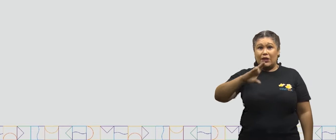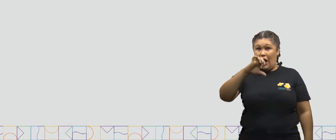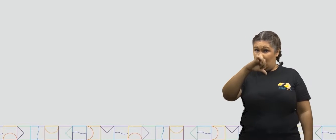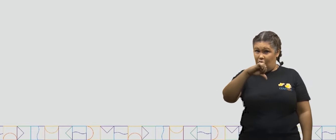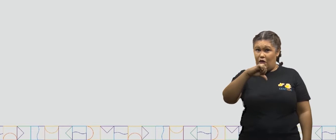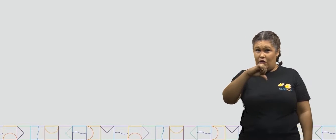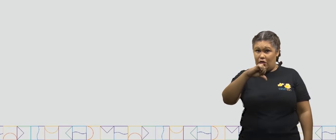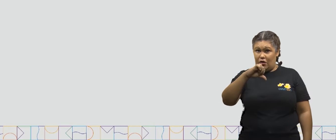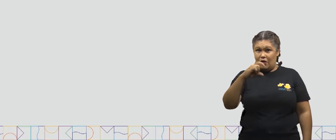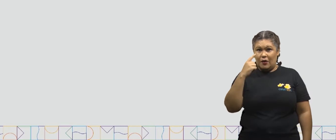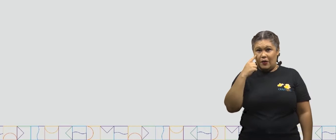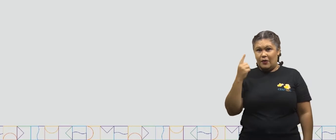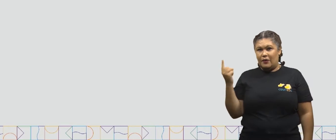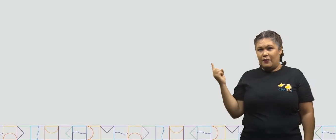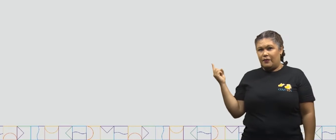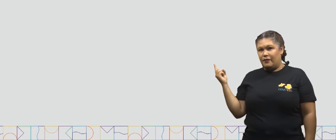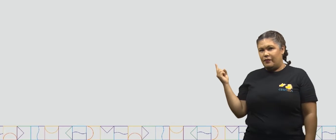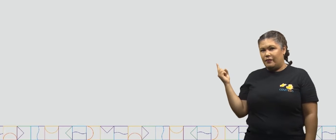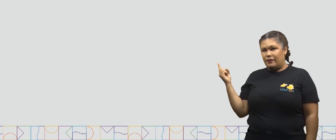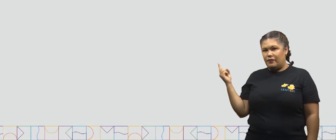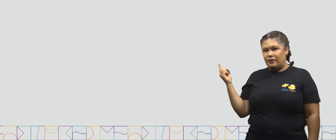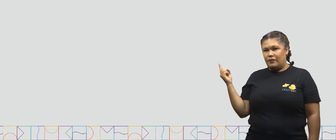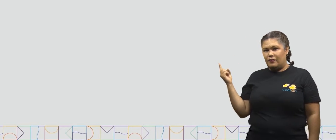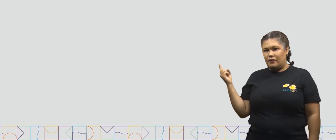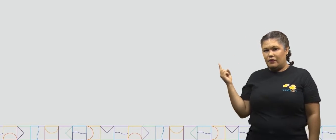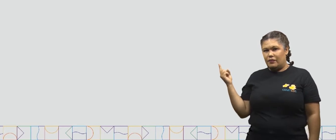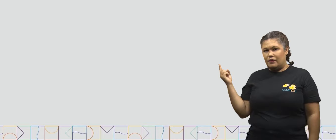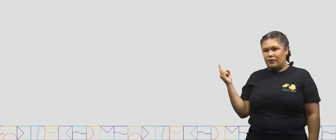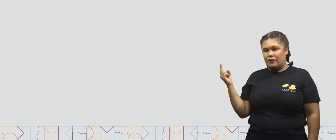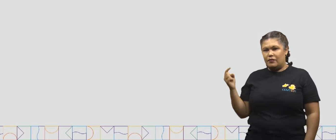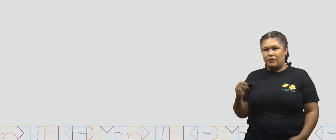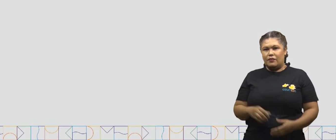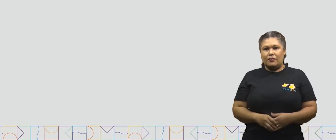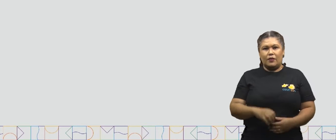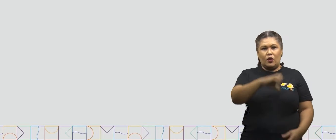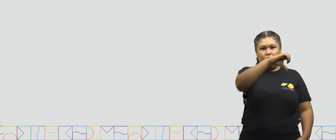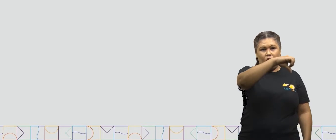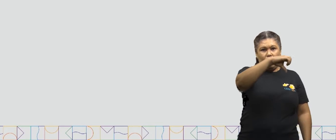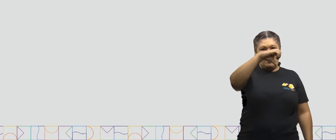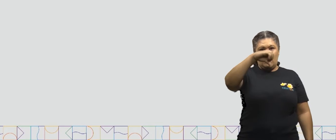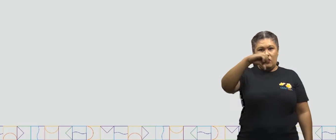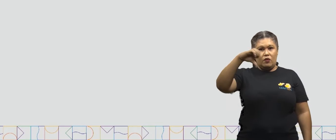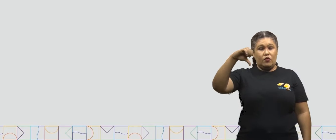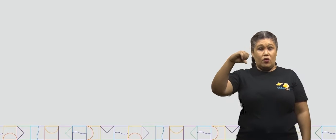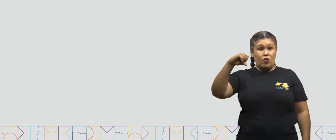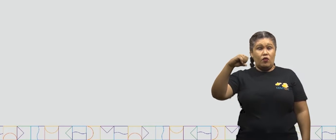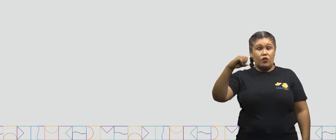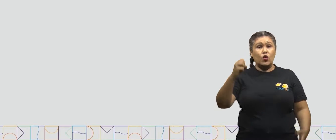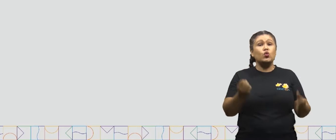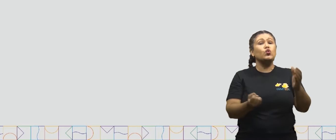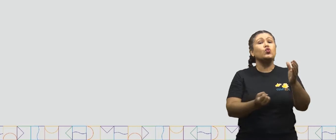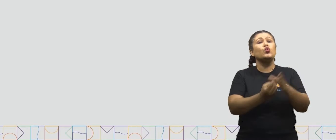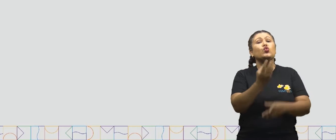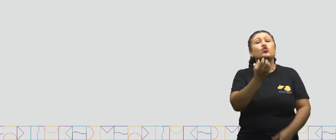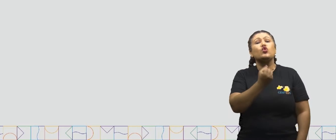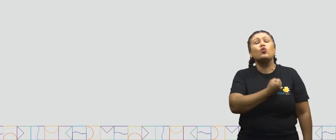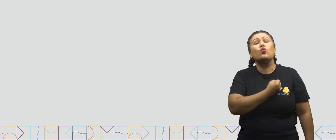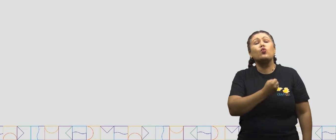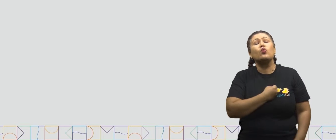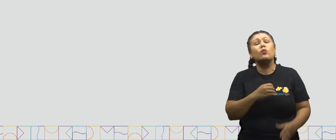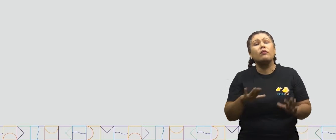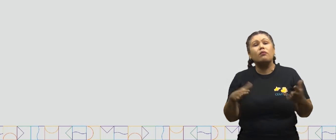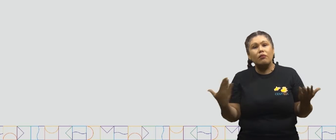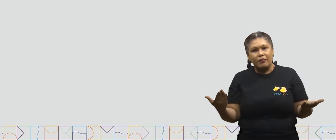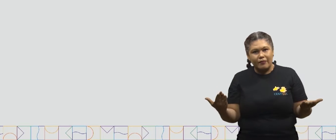primeiro, agora esse outro e também esse outro. Nós formamos